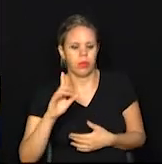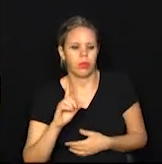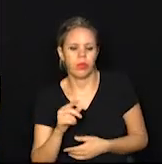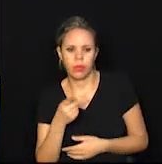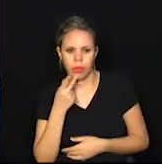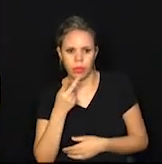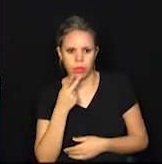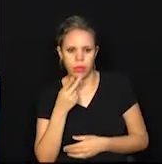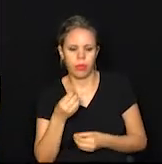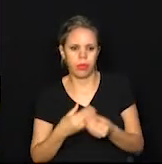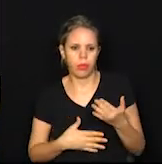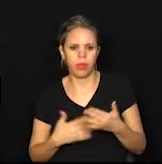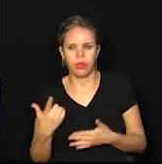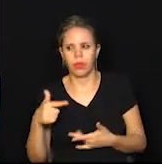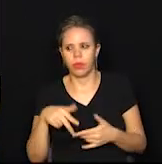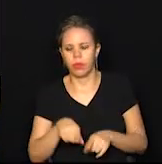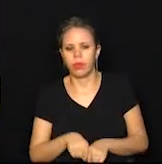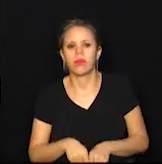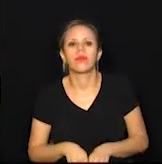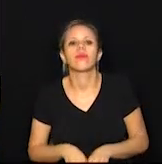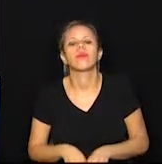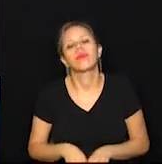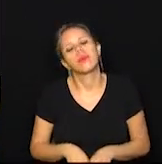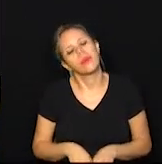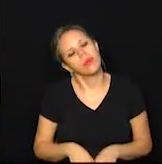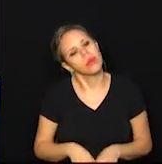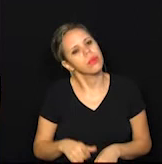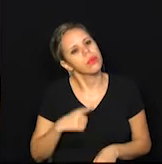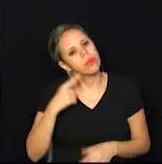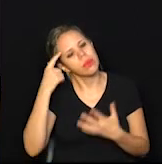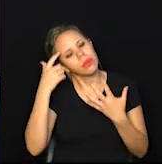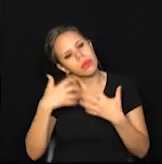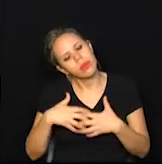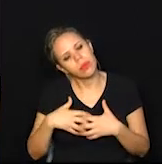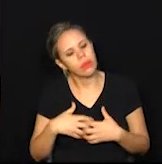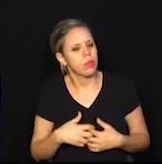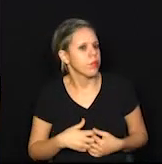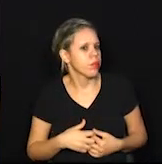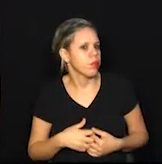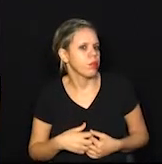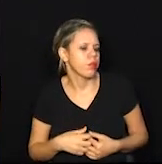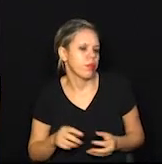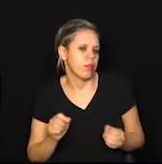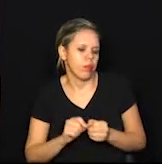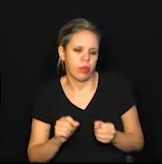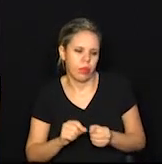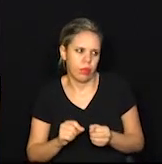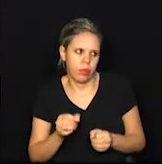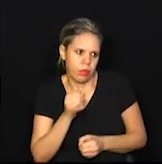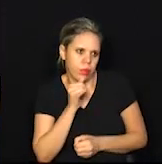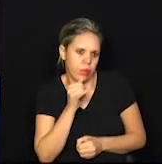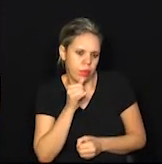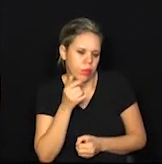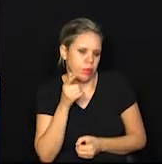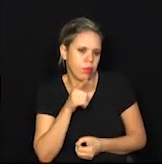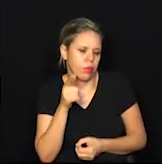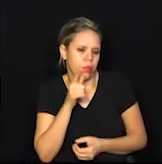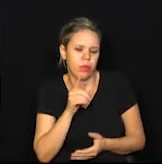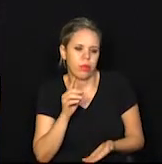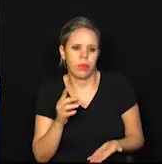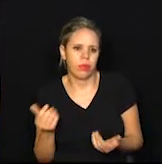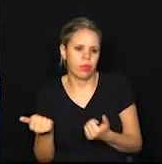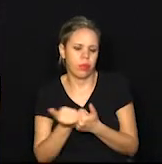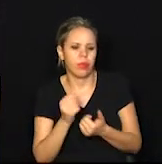vou pautar aqui um outro instrumento que a gente está pensando para absorver essa lacuna que a gente